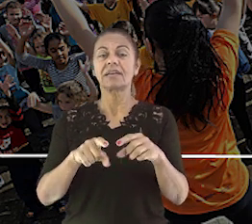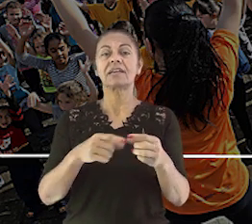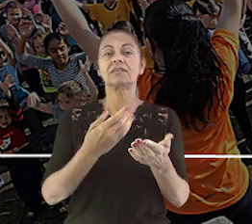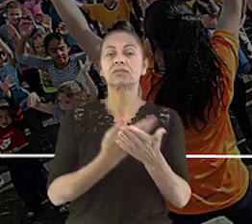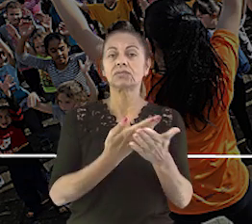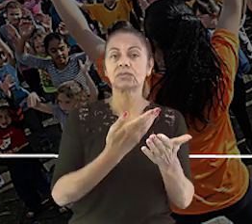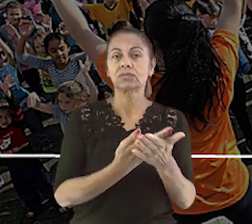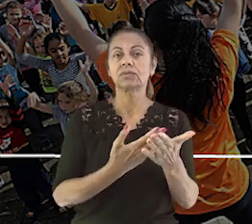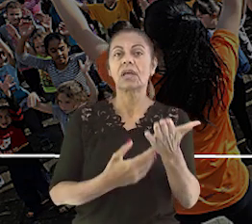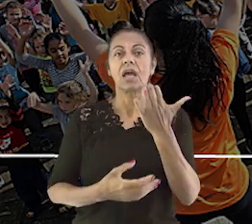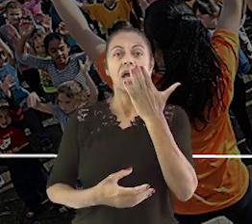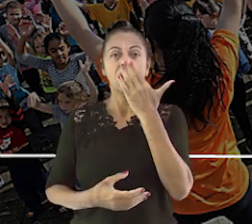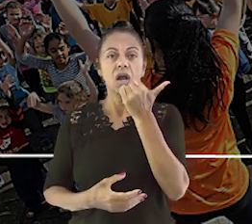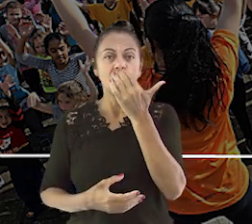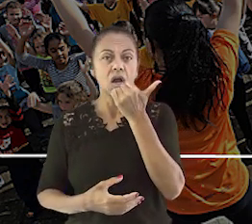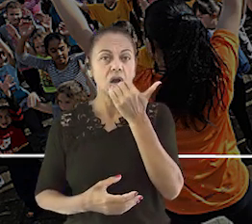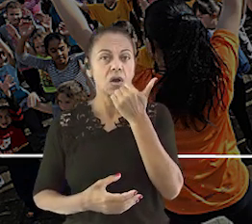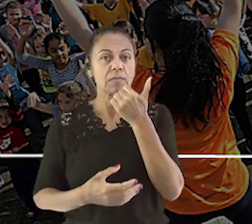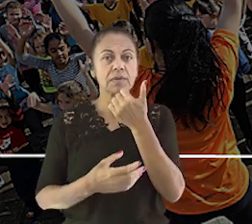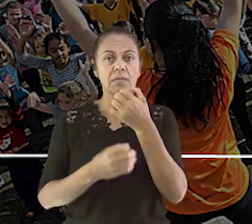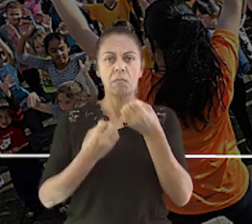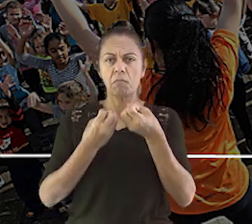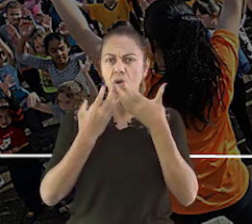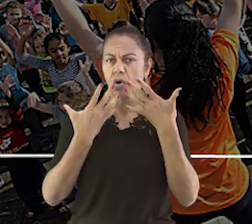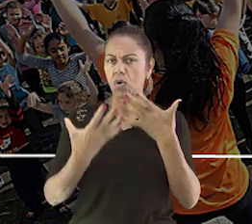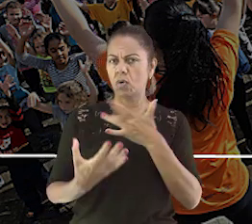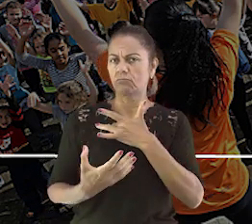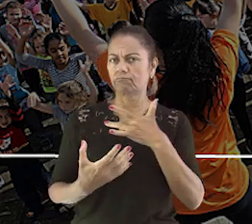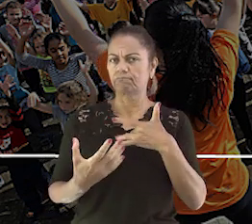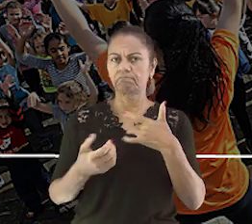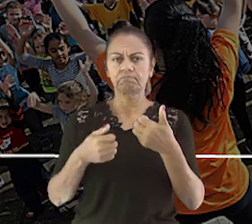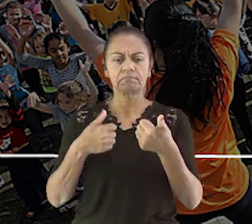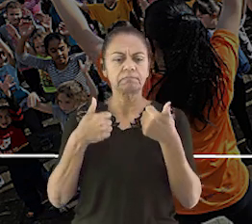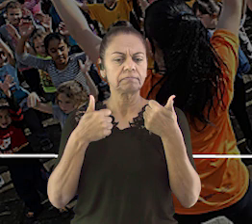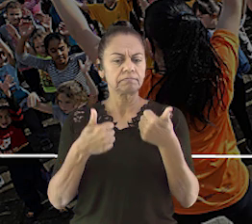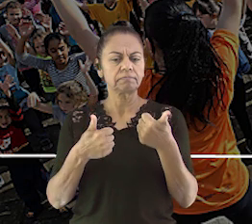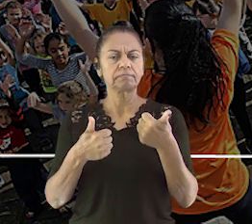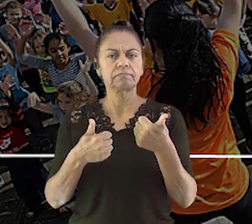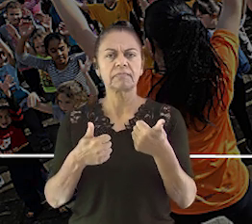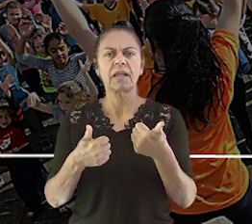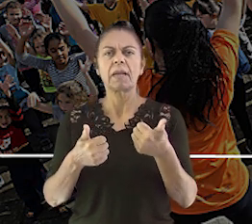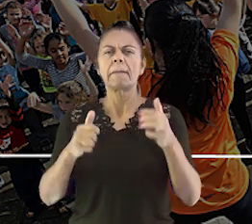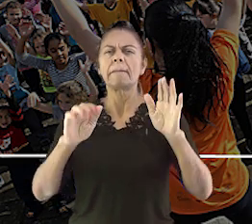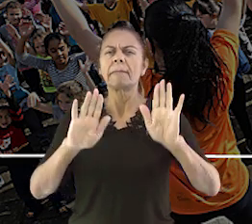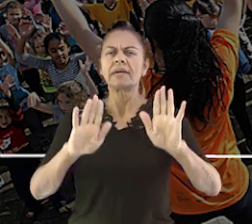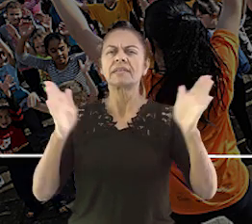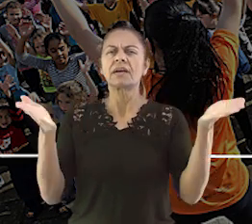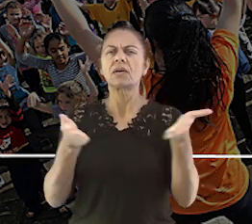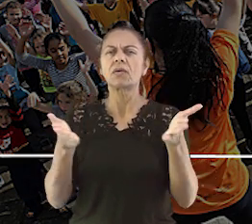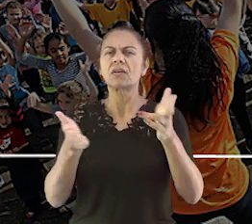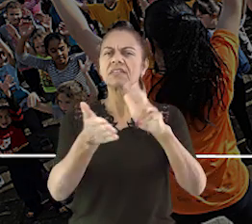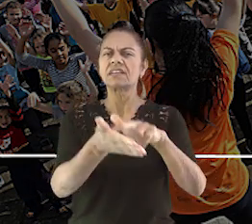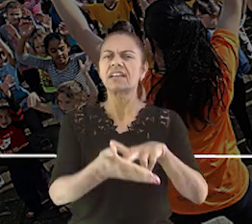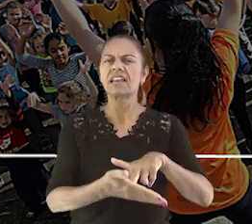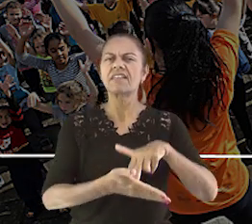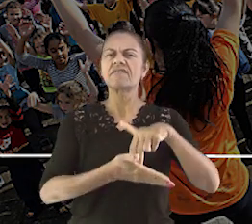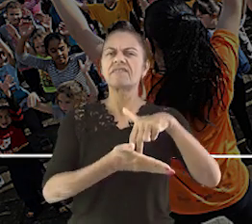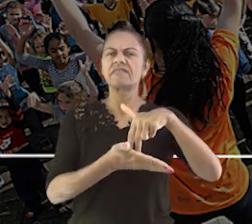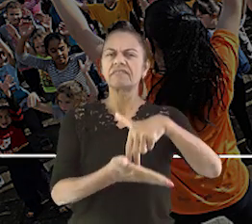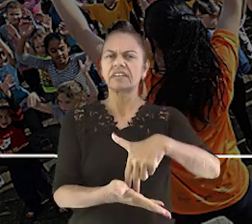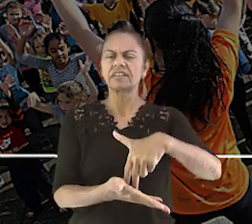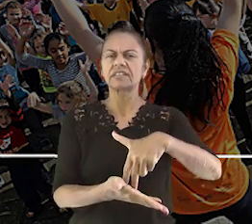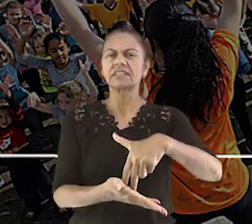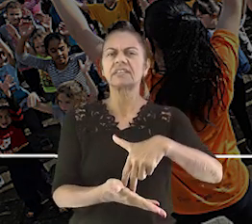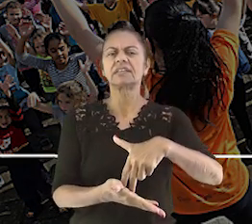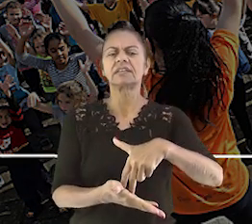os estudos e uma boa alimentação. Mas agora, vamos levantar, isso mesmo, levanta aí